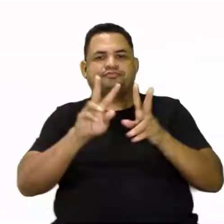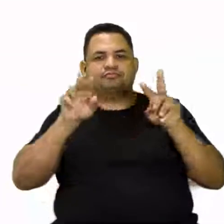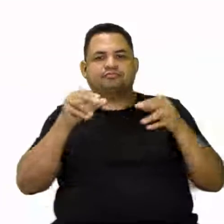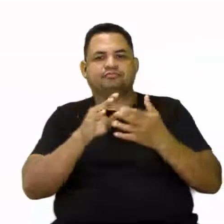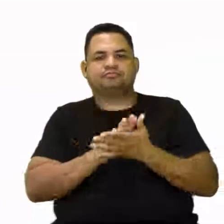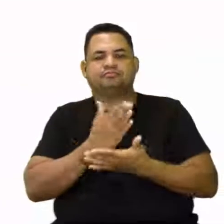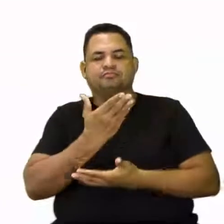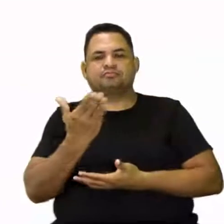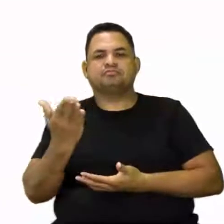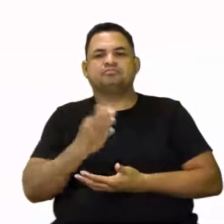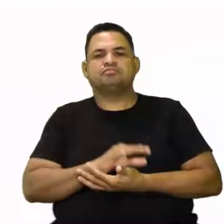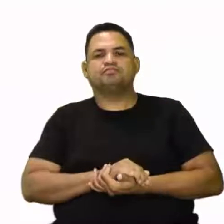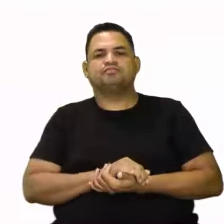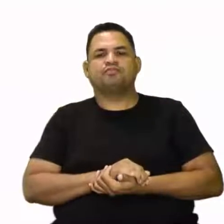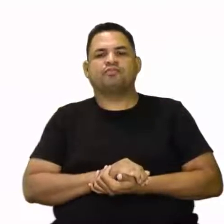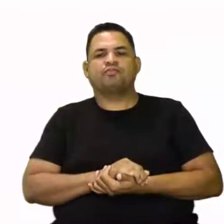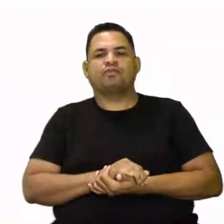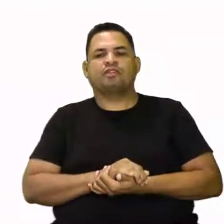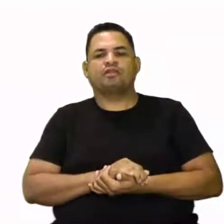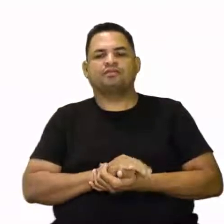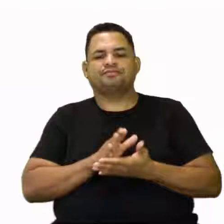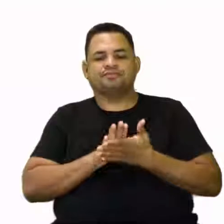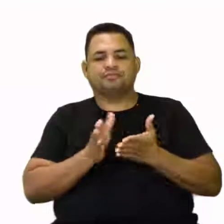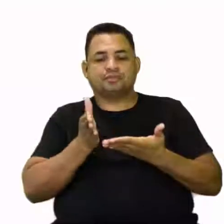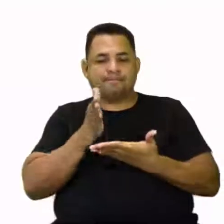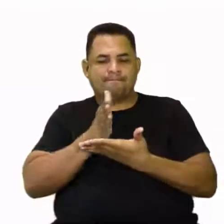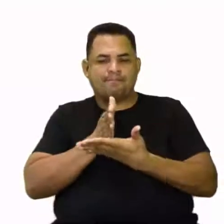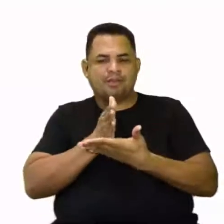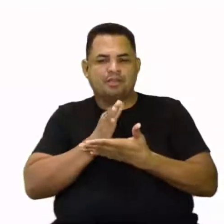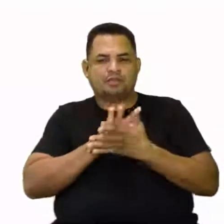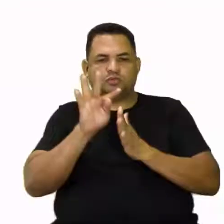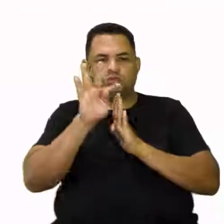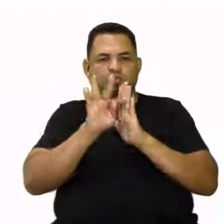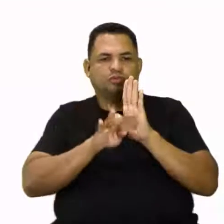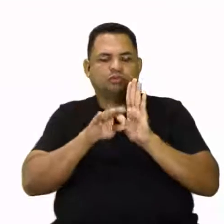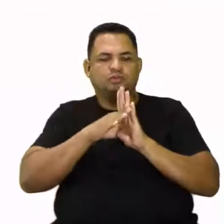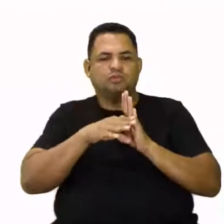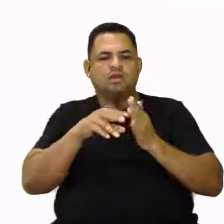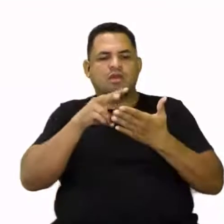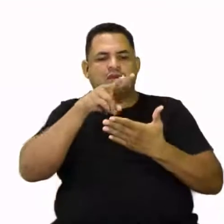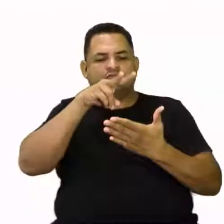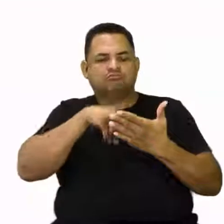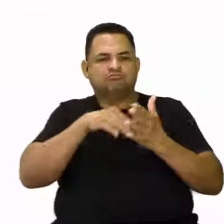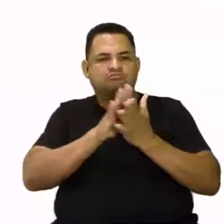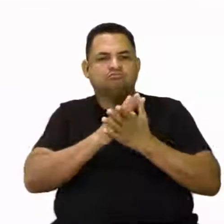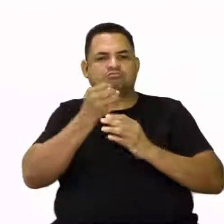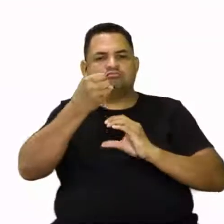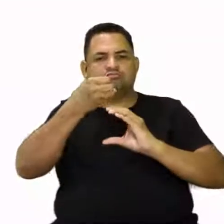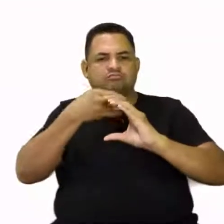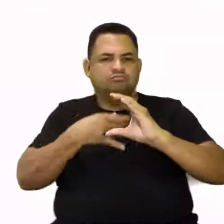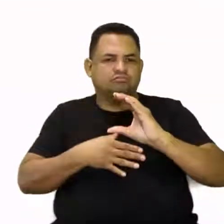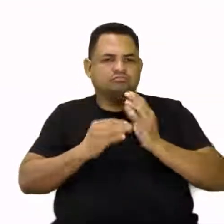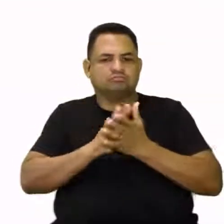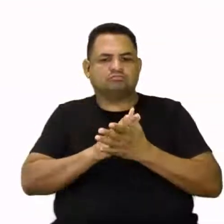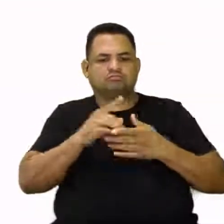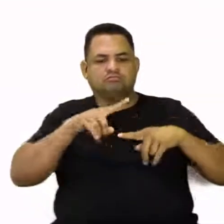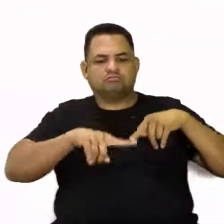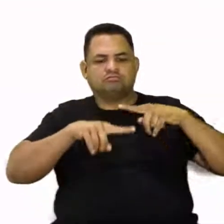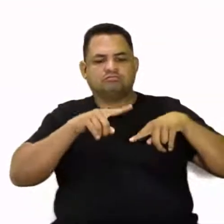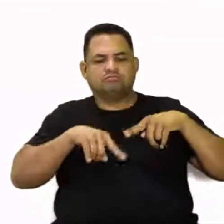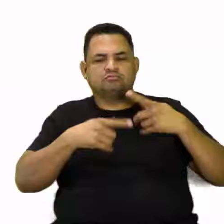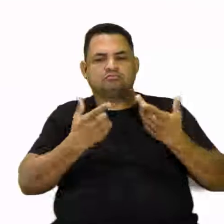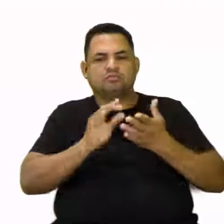raison pour laquelle. É o corpo do texto que consiste numa lista enumerada de características do produto ou